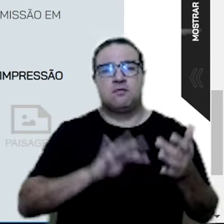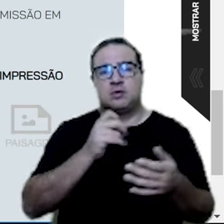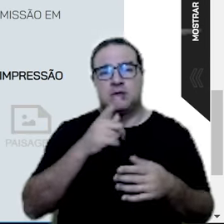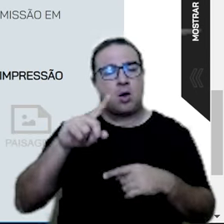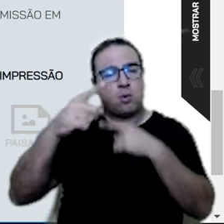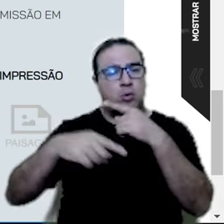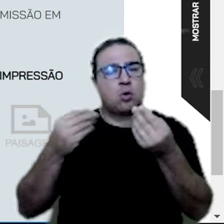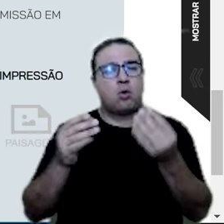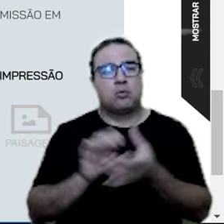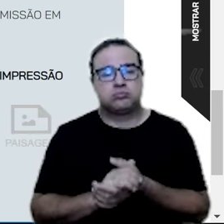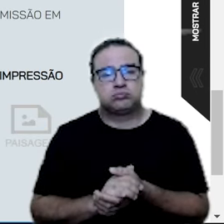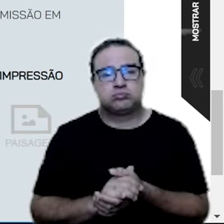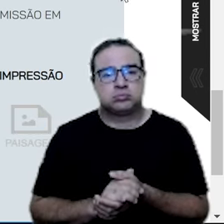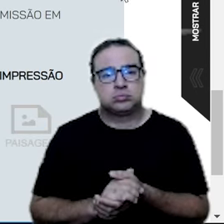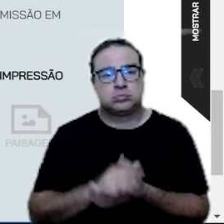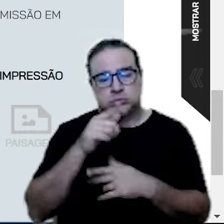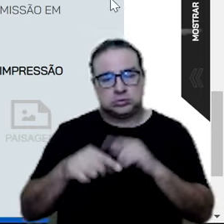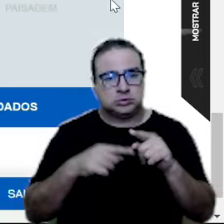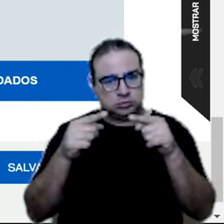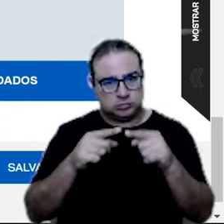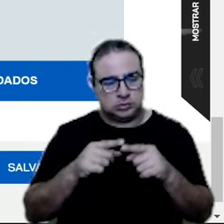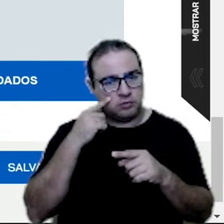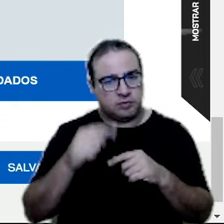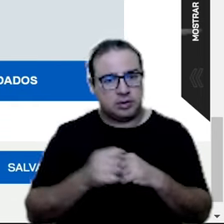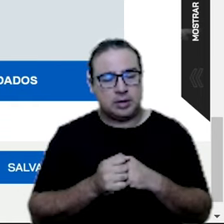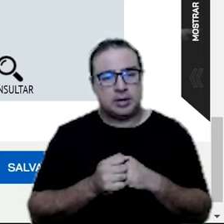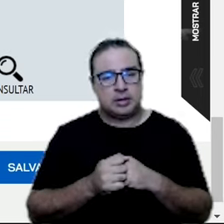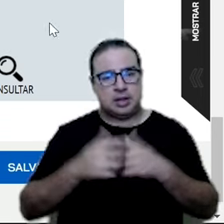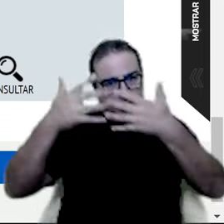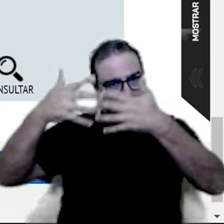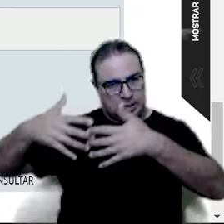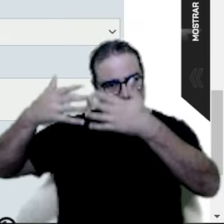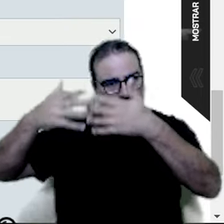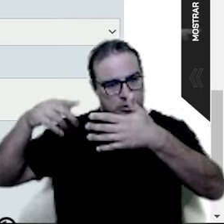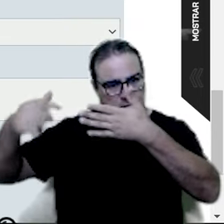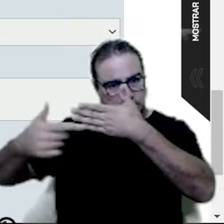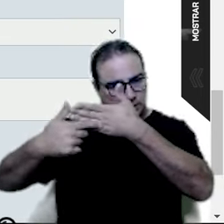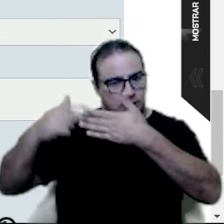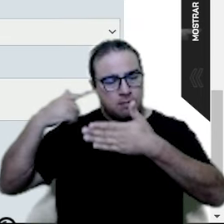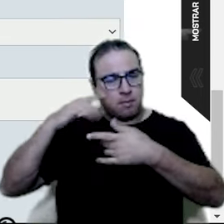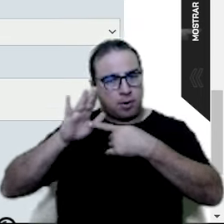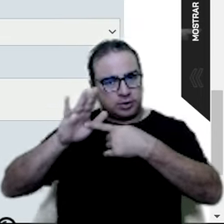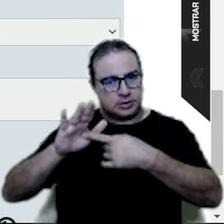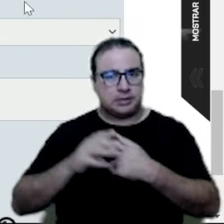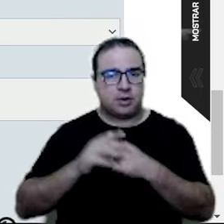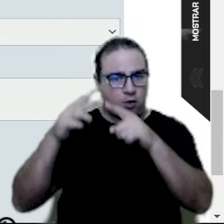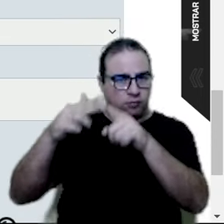fiscal ó o próximo hum né é naquela engrenagem né nessa engrenagem